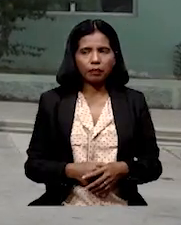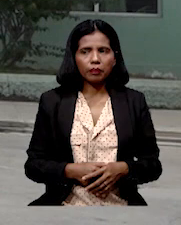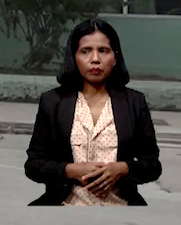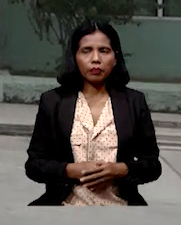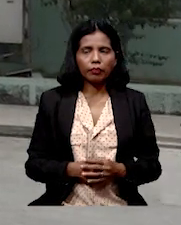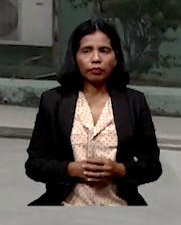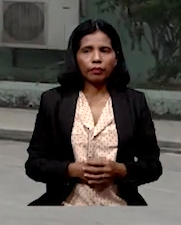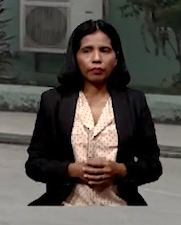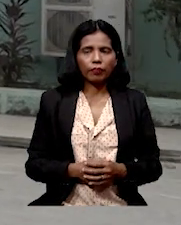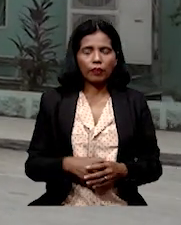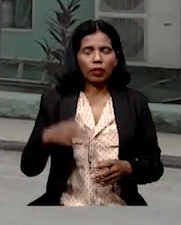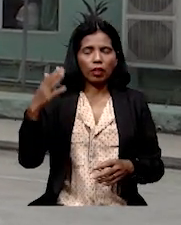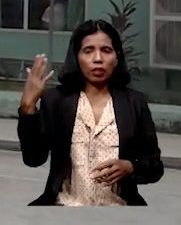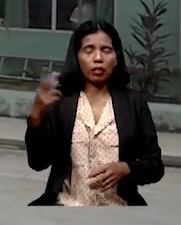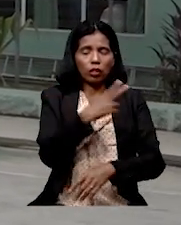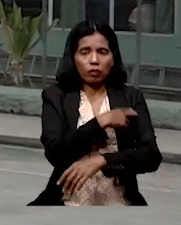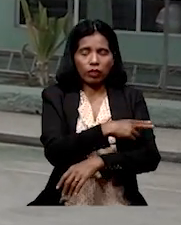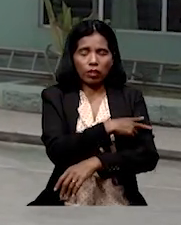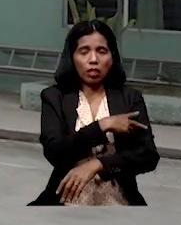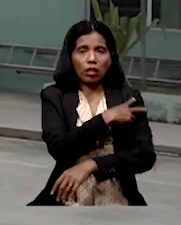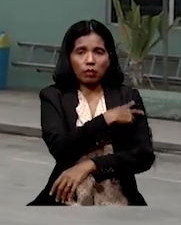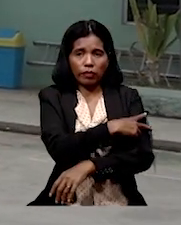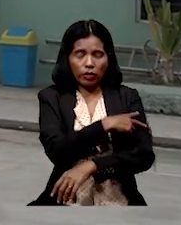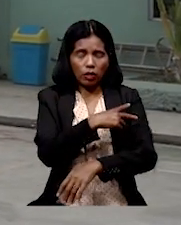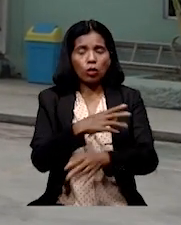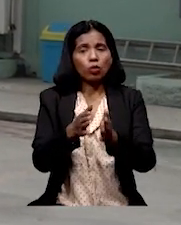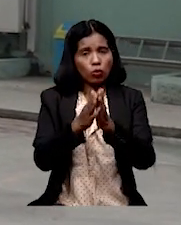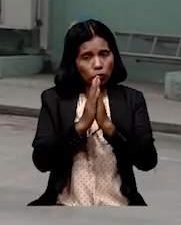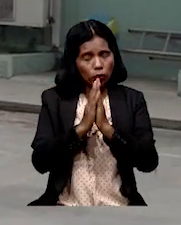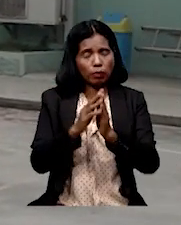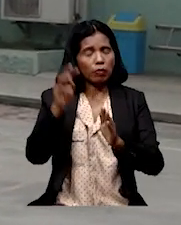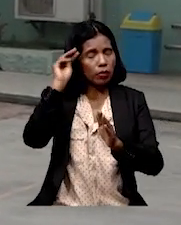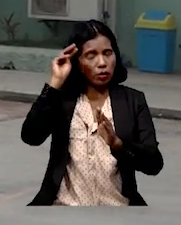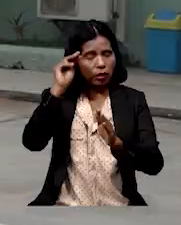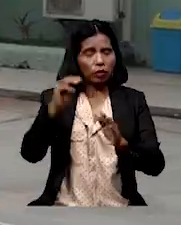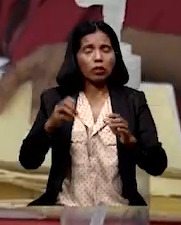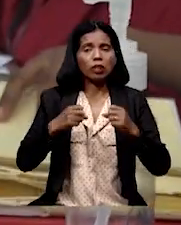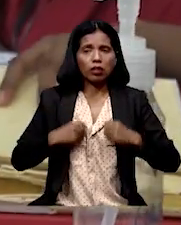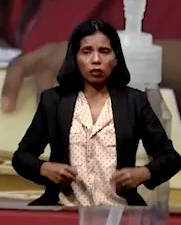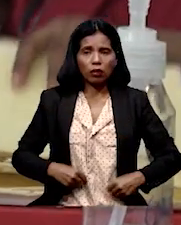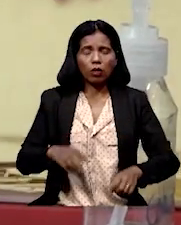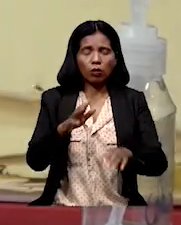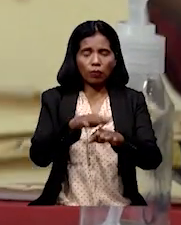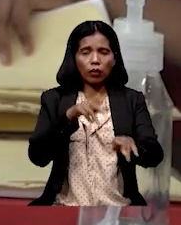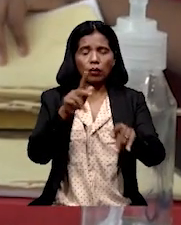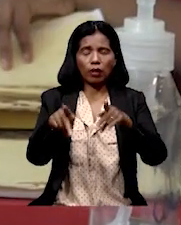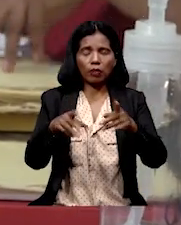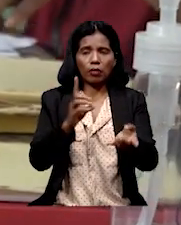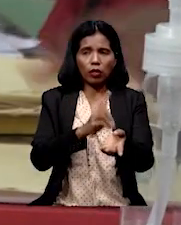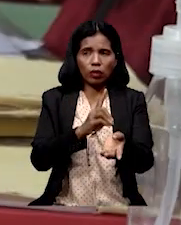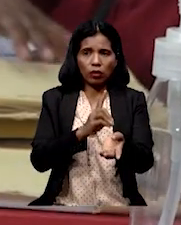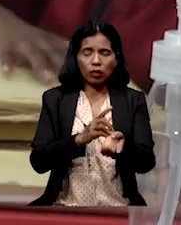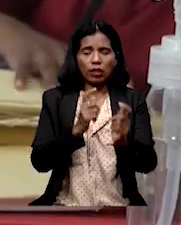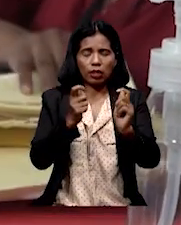Centro Internamento Veracruz, o Subministério Saúde, atorralo recrutamento urgente, equipamento reagente, teste dengue.